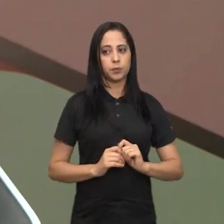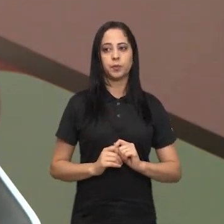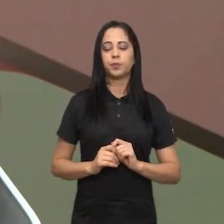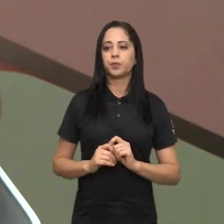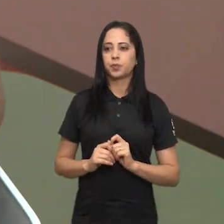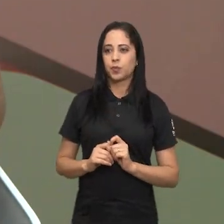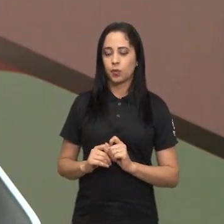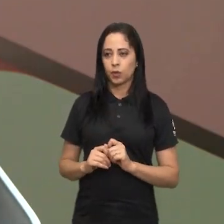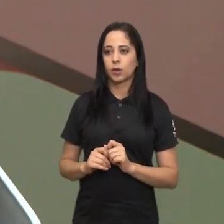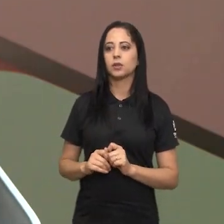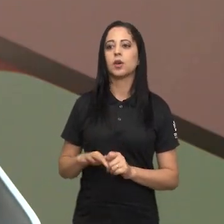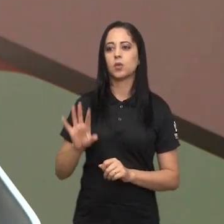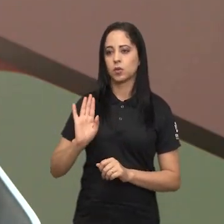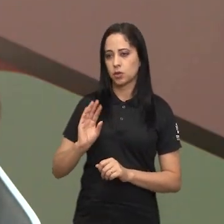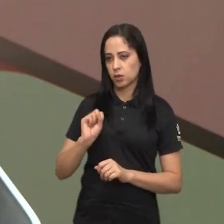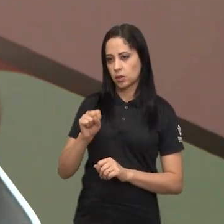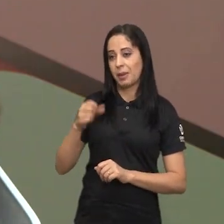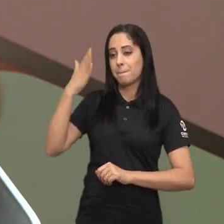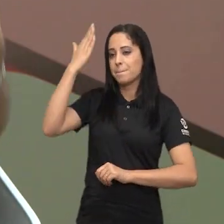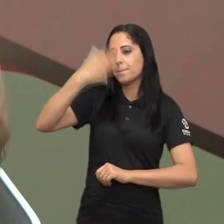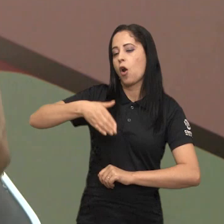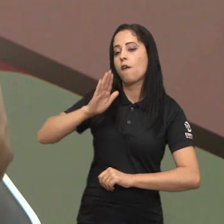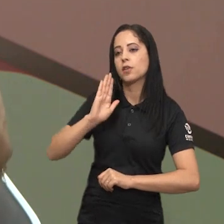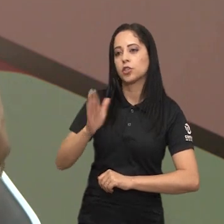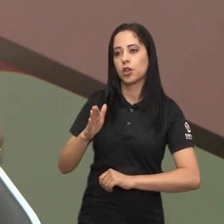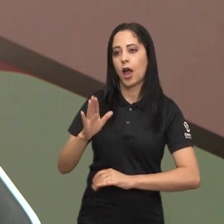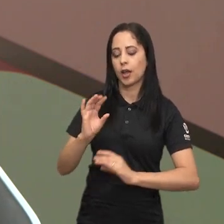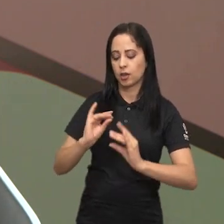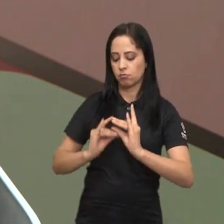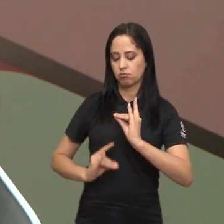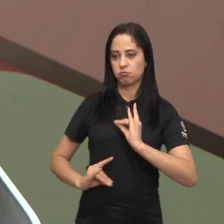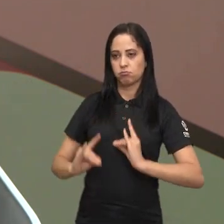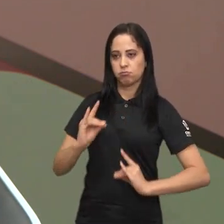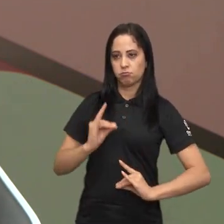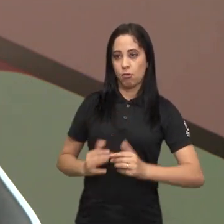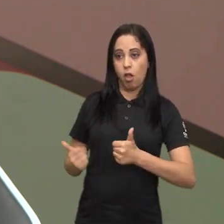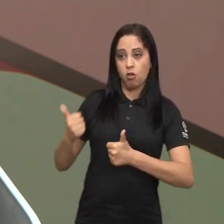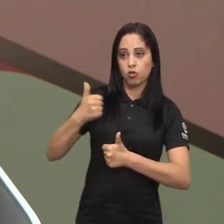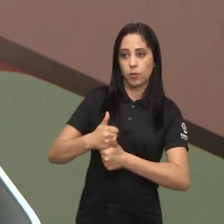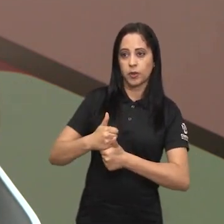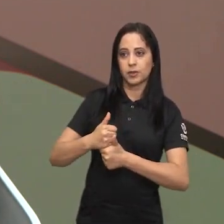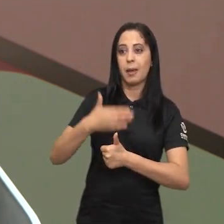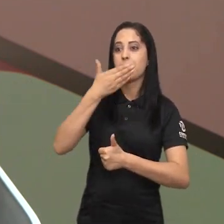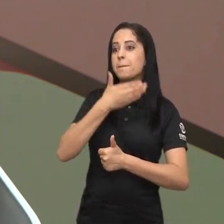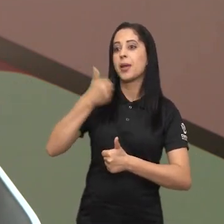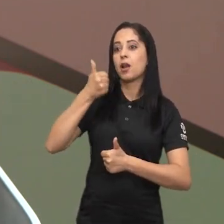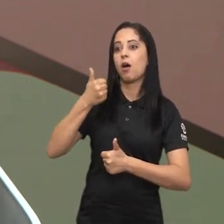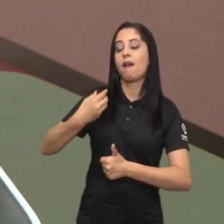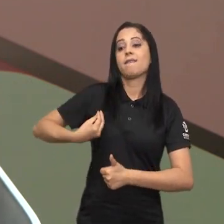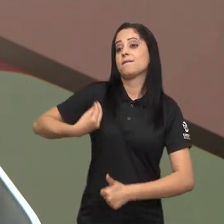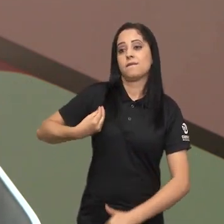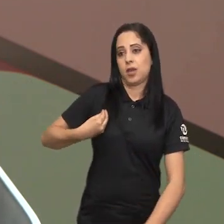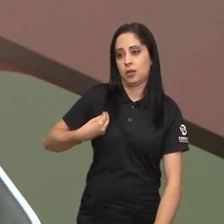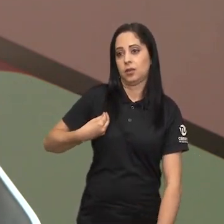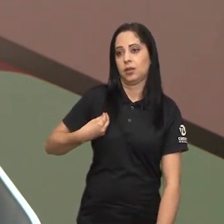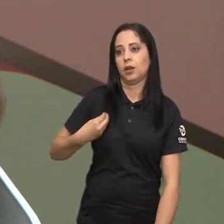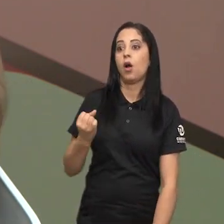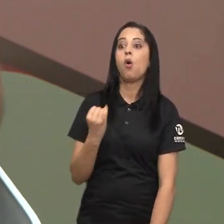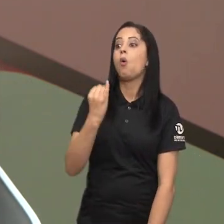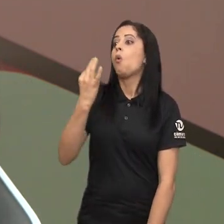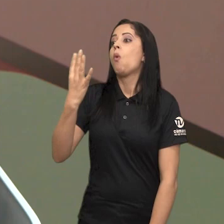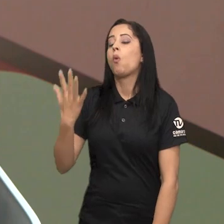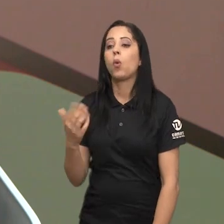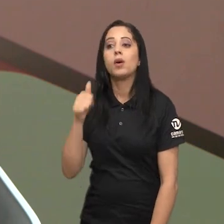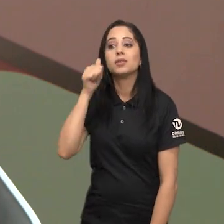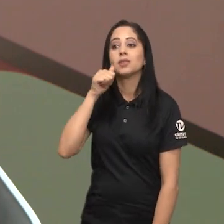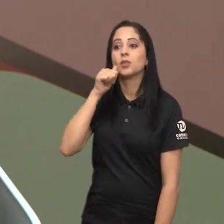que a reposição hormonal só tem benefícios. Primeiro de tudo, melhora a qualidade de vida.